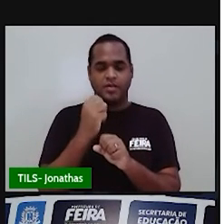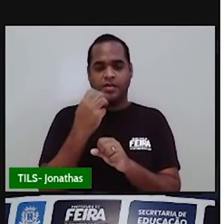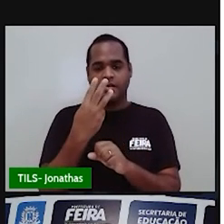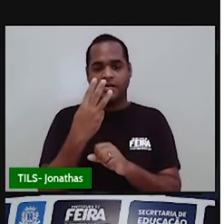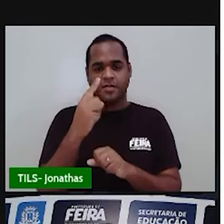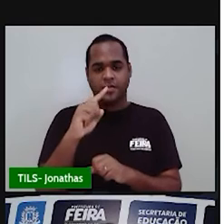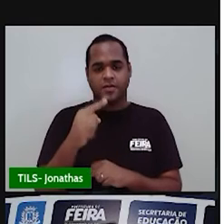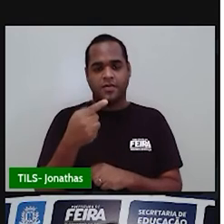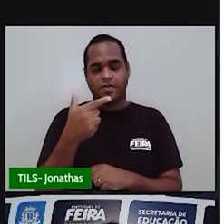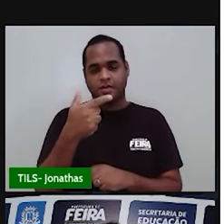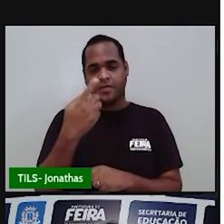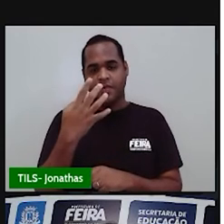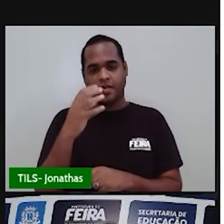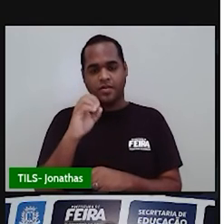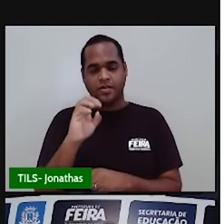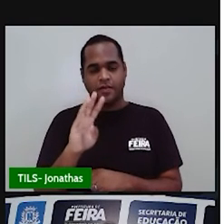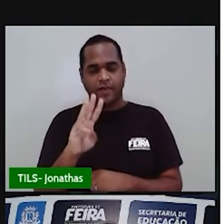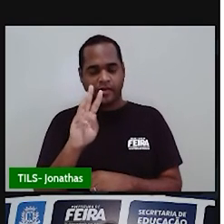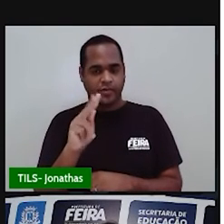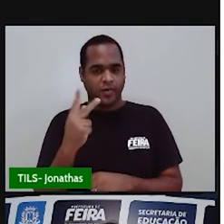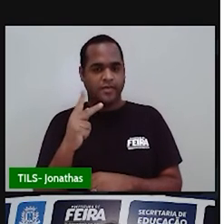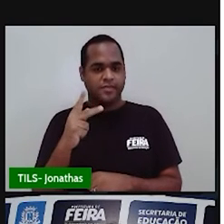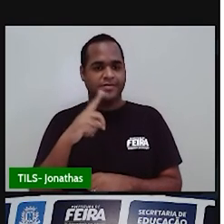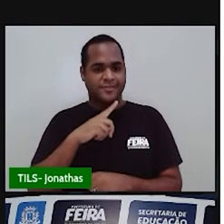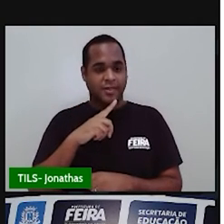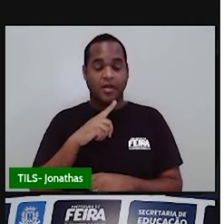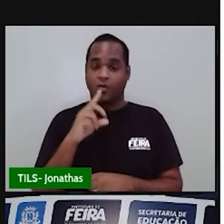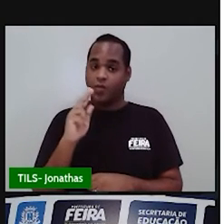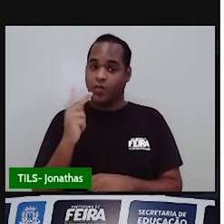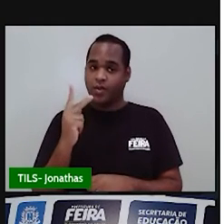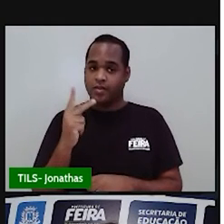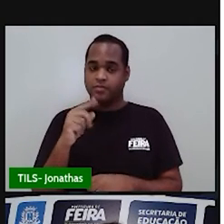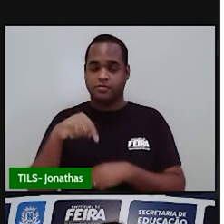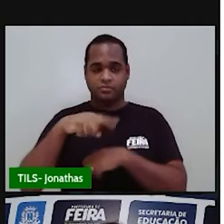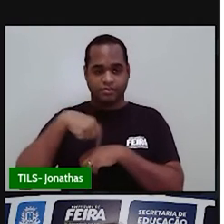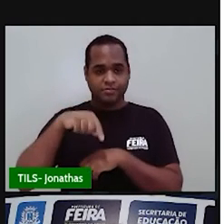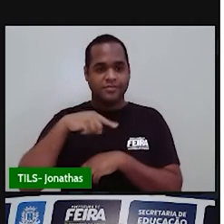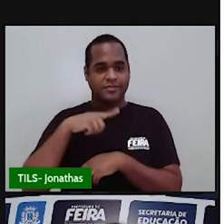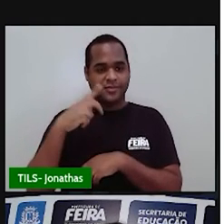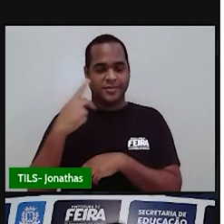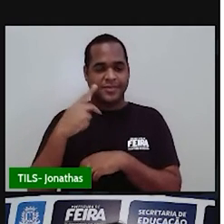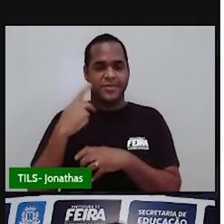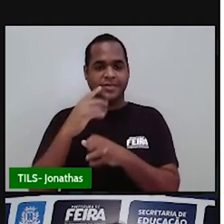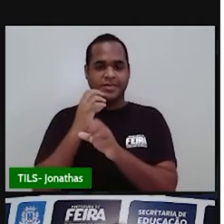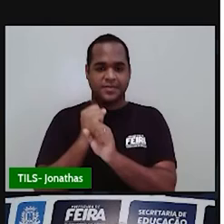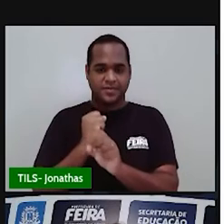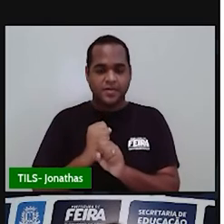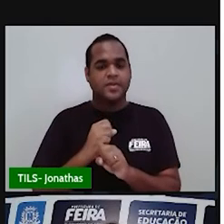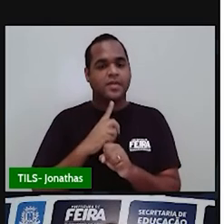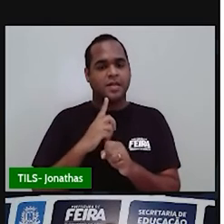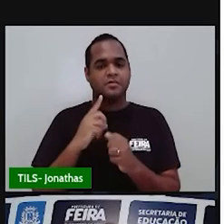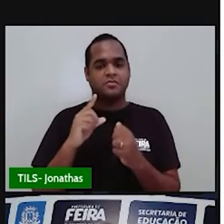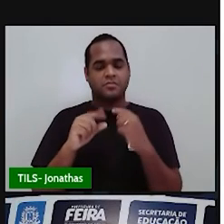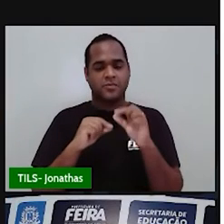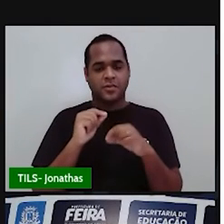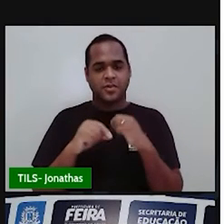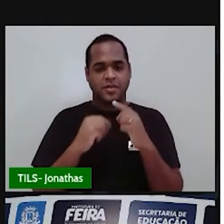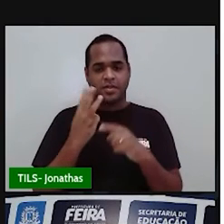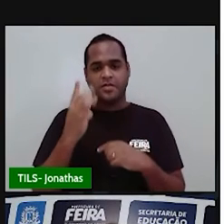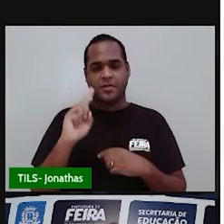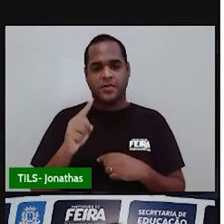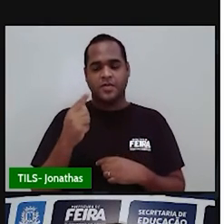3.240 watts por hora. Por hora, essa lâmpada está consumindo